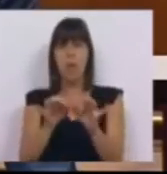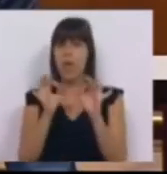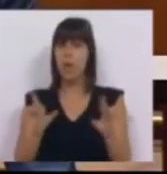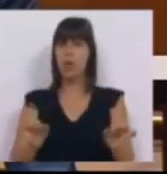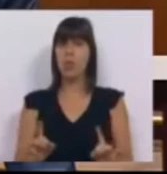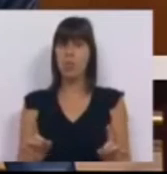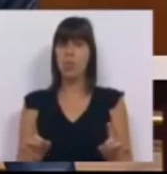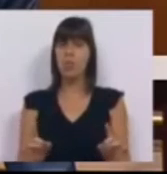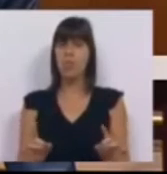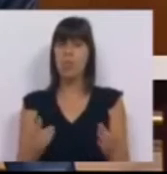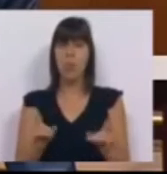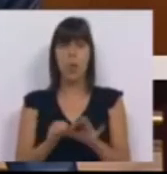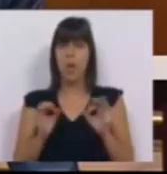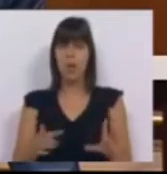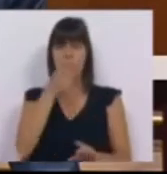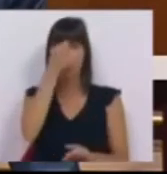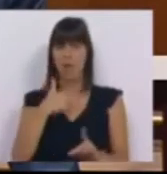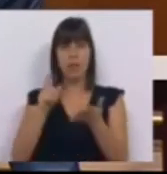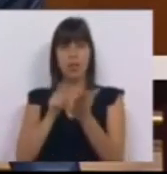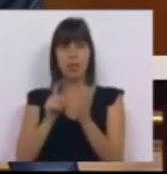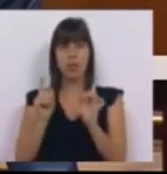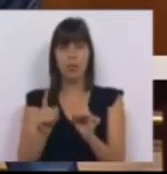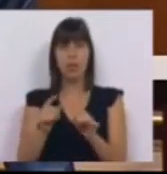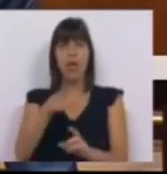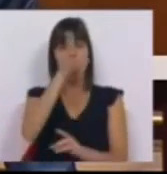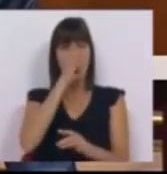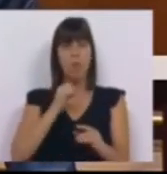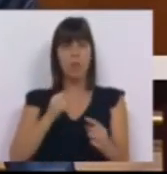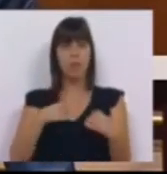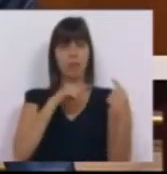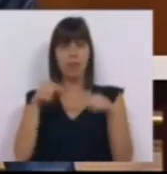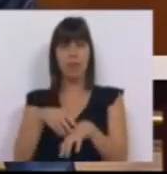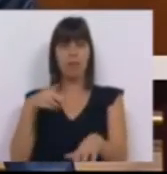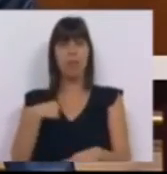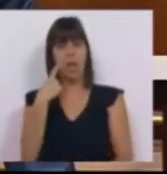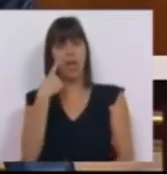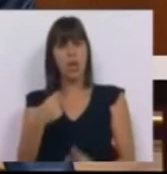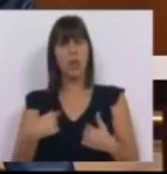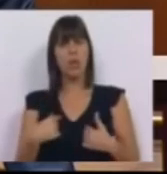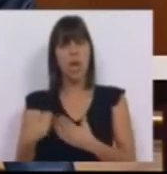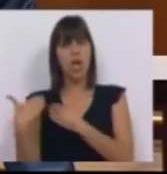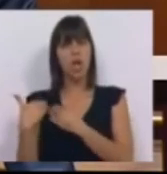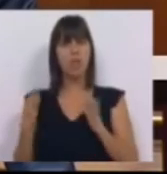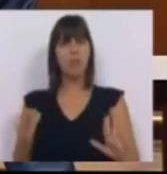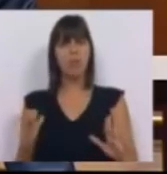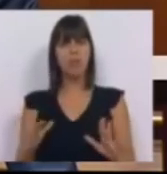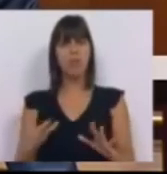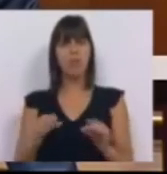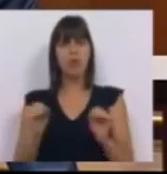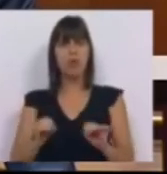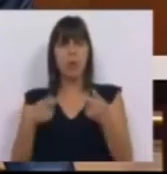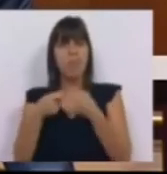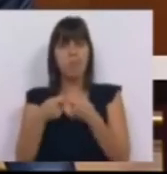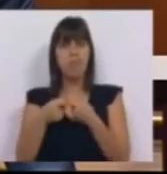comum. Que não é comum na história. Que é um ministro chegar a um Parlamento e reconhecer a responsabilidade por uma